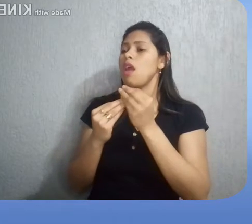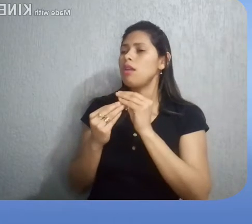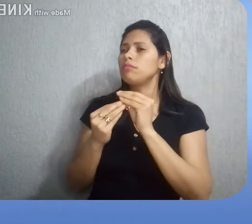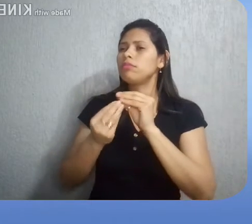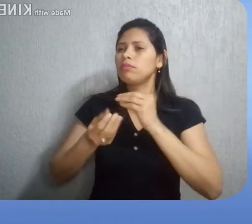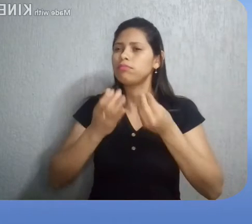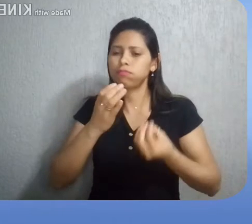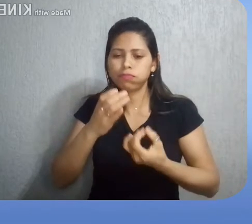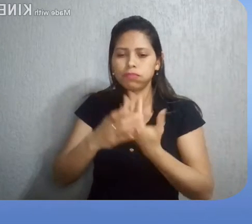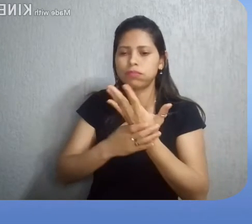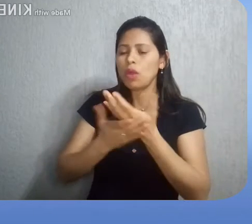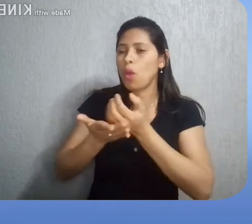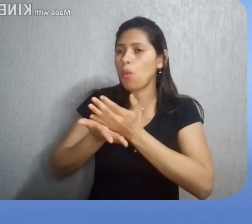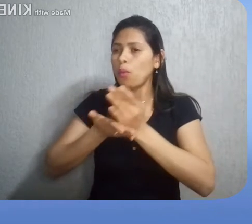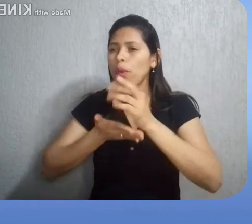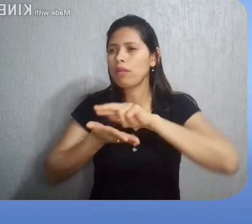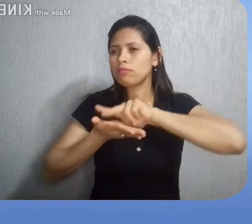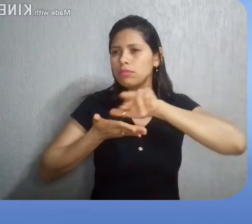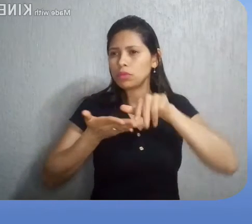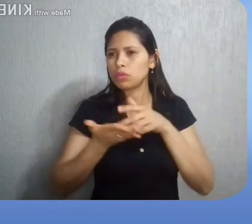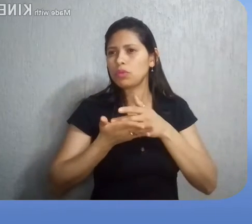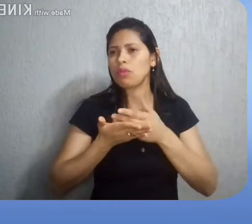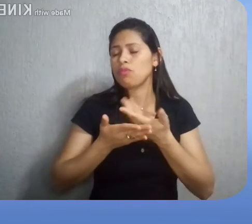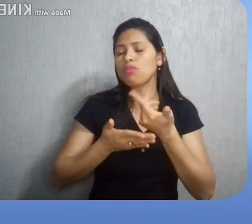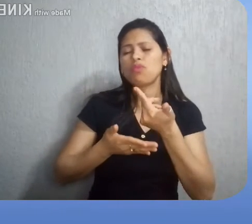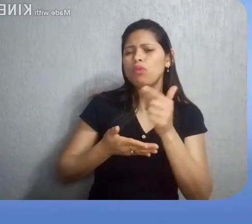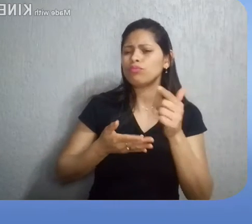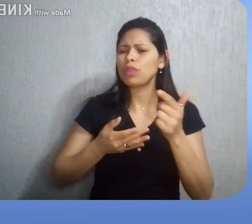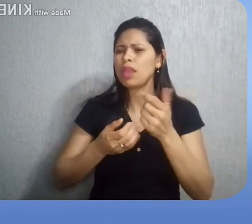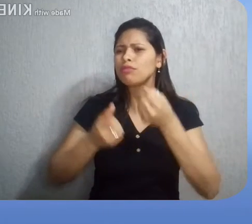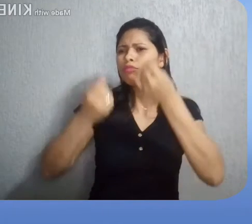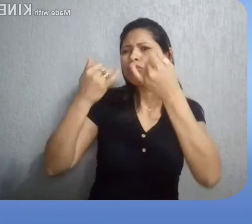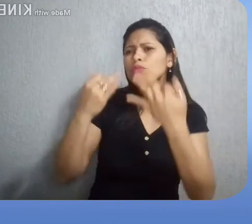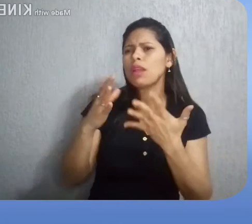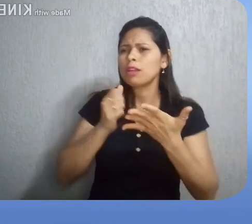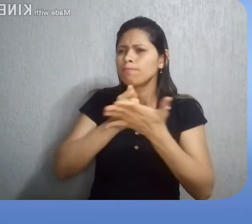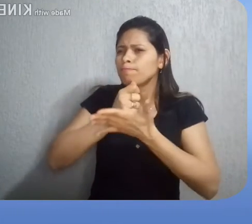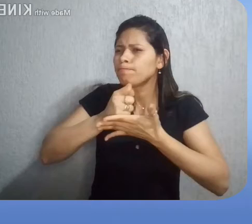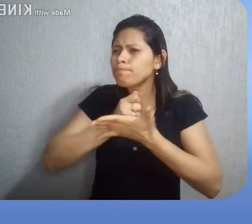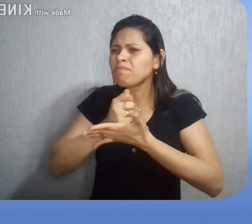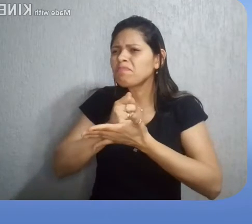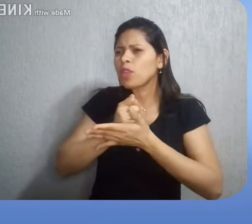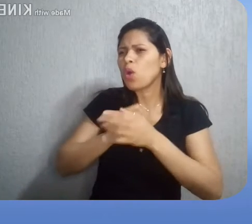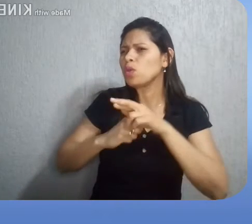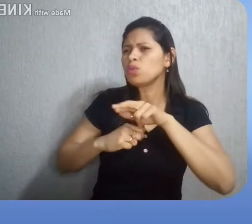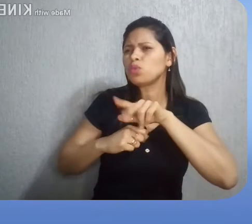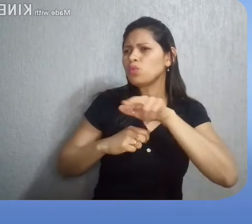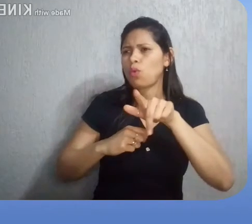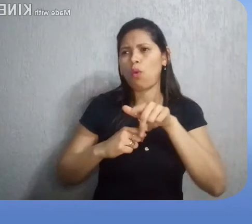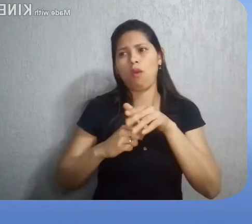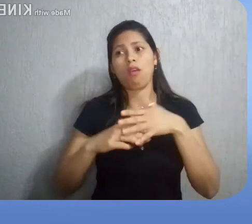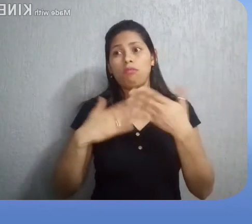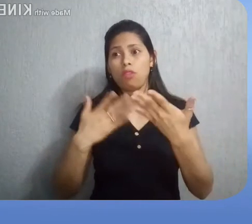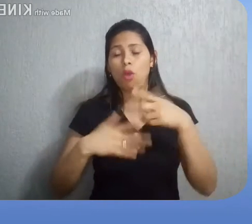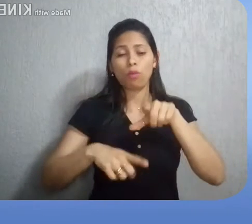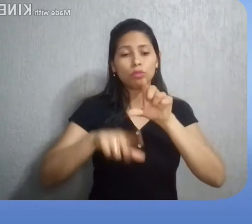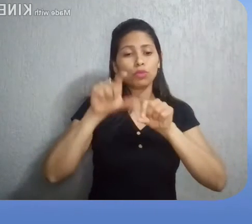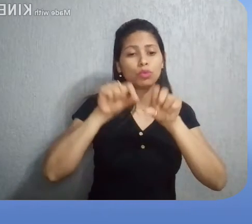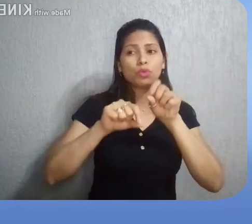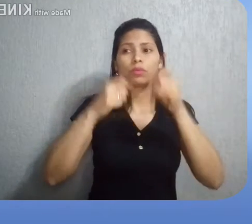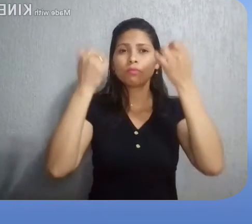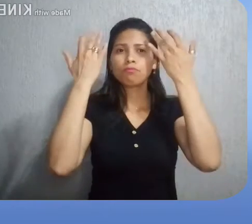Para Darwin, o ato especial de criação não traz uma explicação razoável para muitos fenômenos explicáveis pela seleção